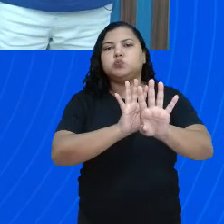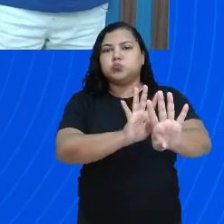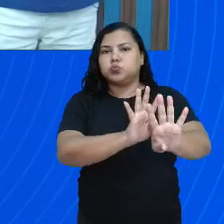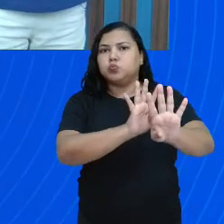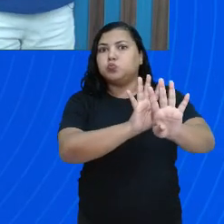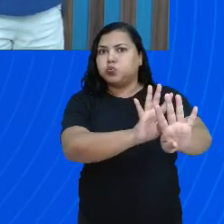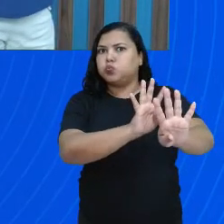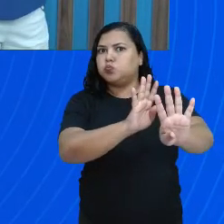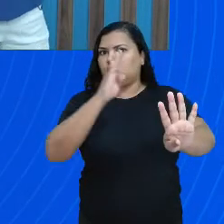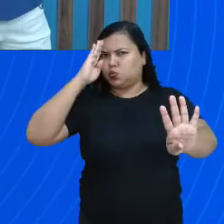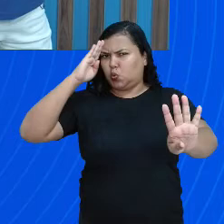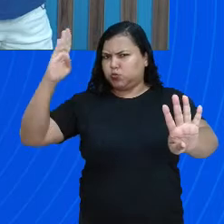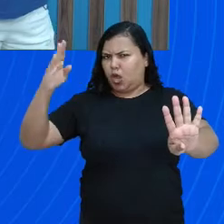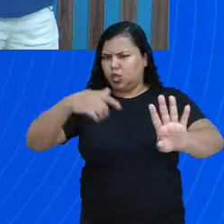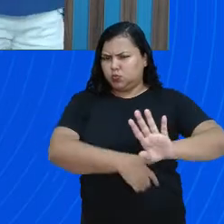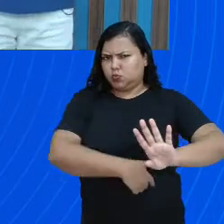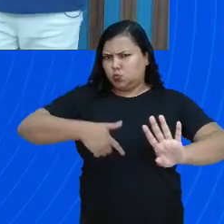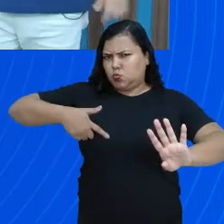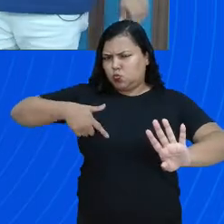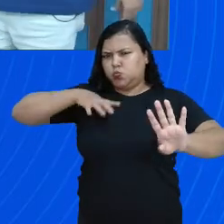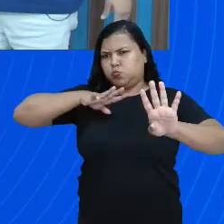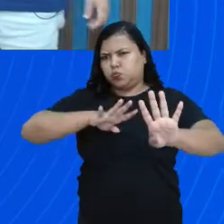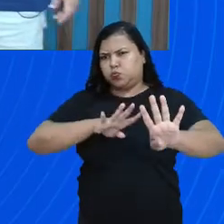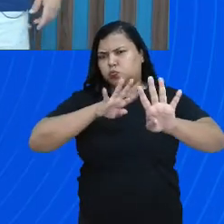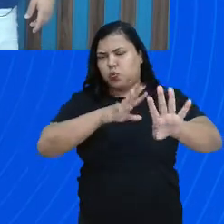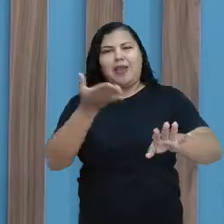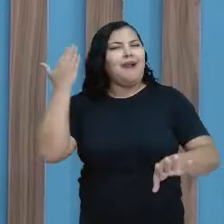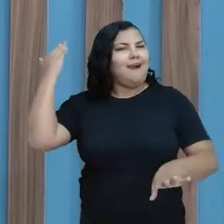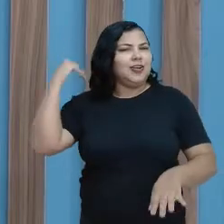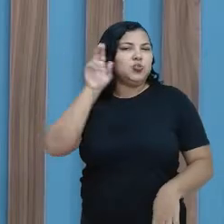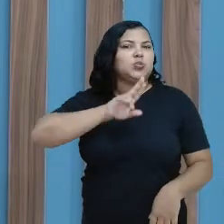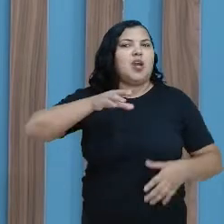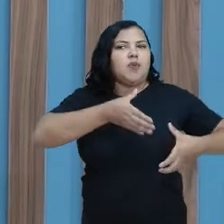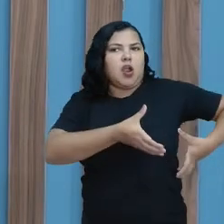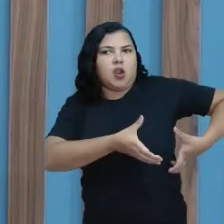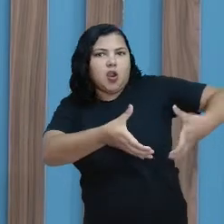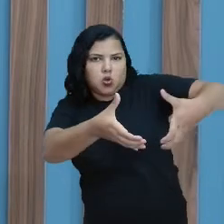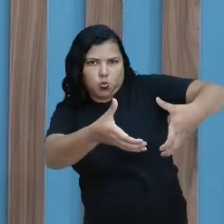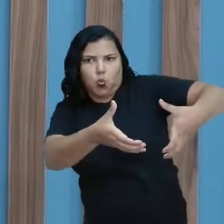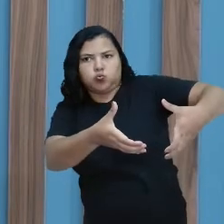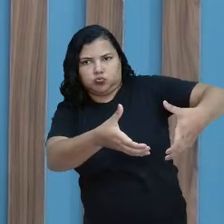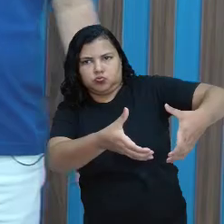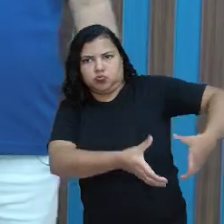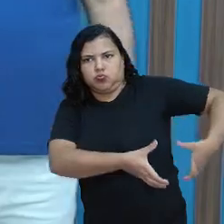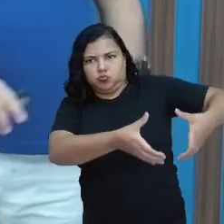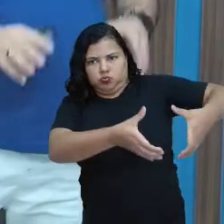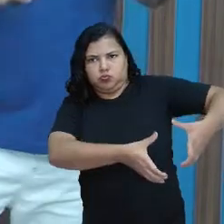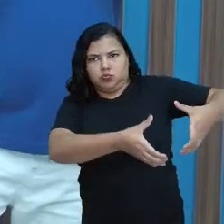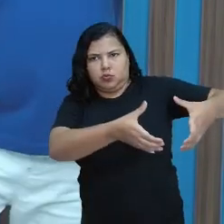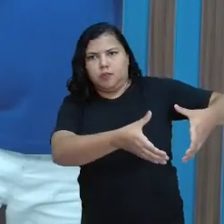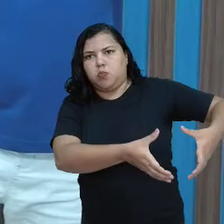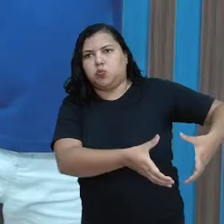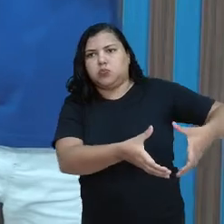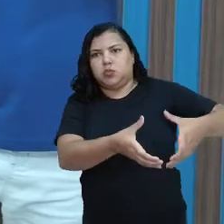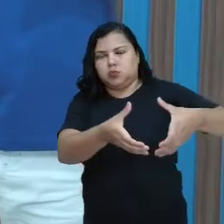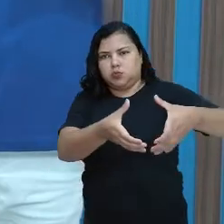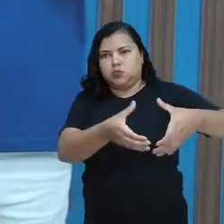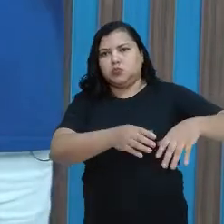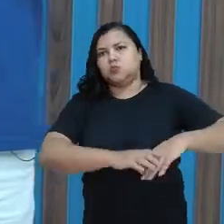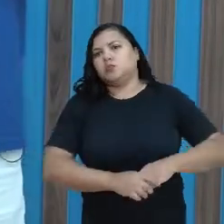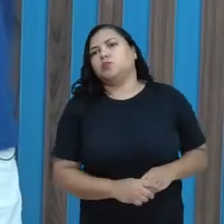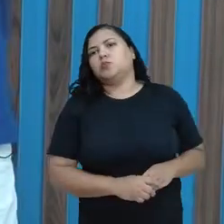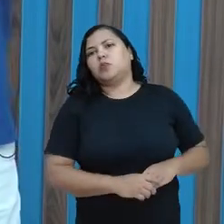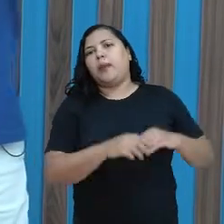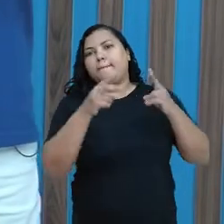levar soldados armados, né, no caso aqui canhões, a gente observa canhões, ó, ali apontando até para